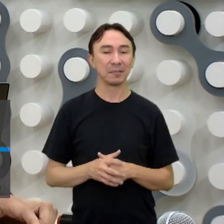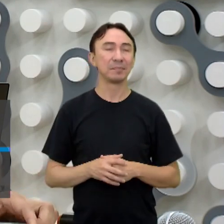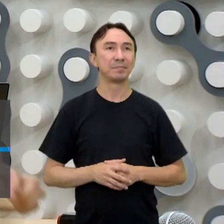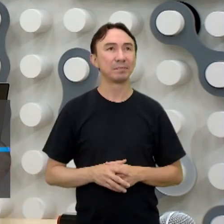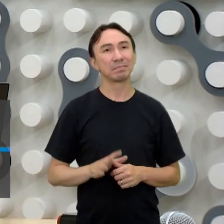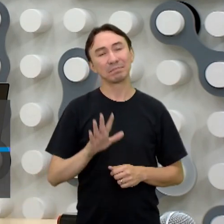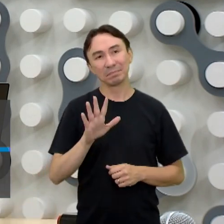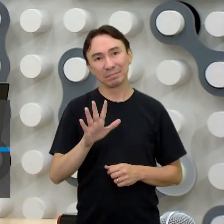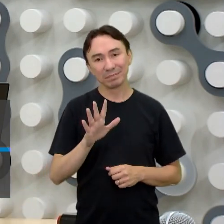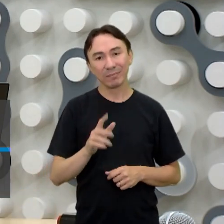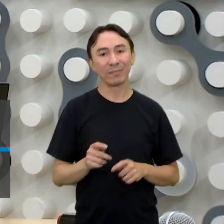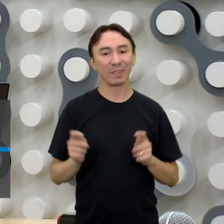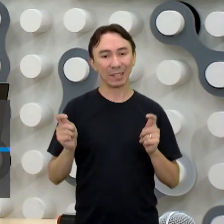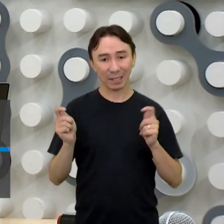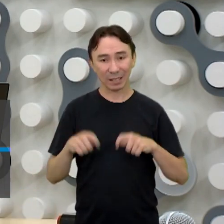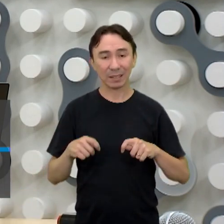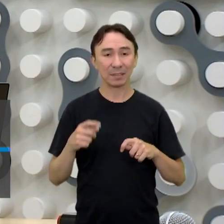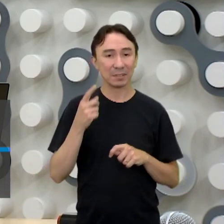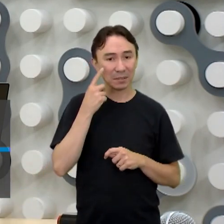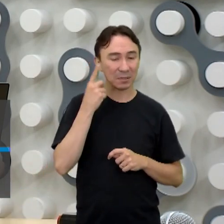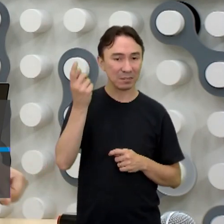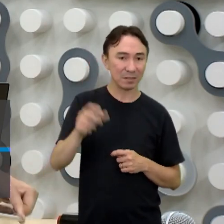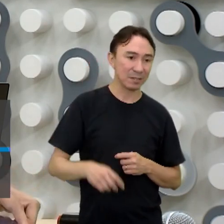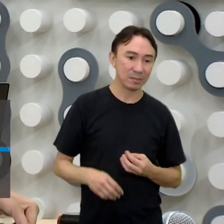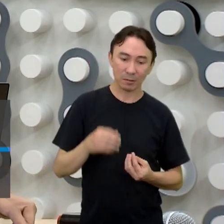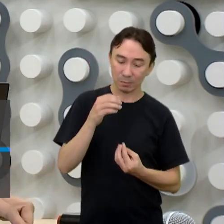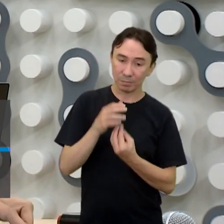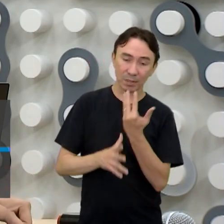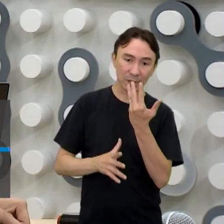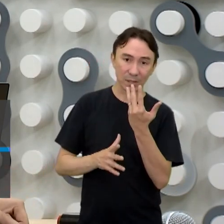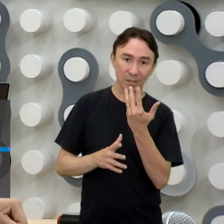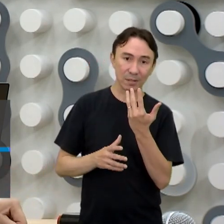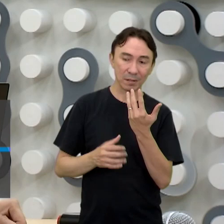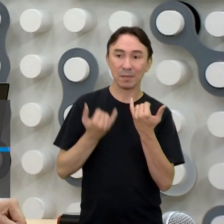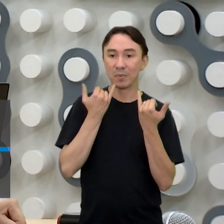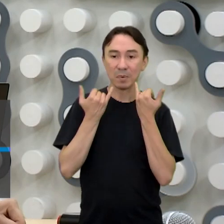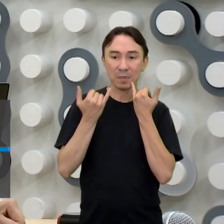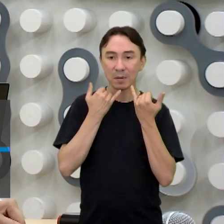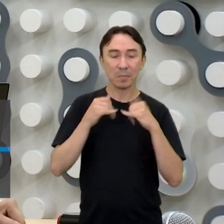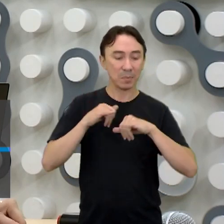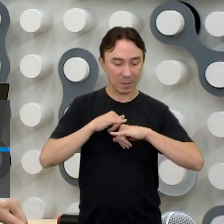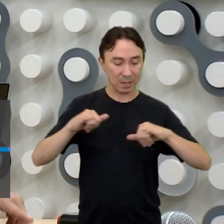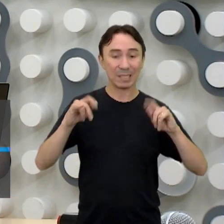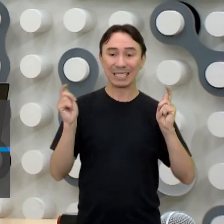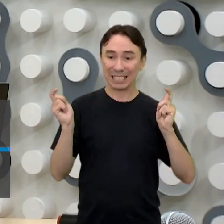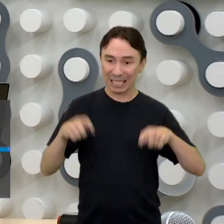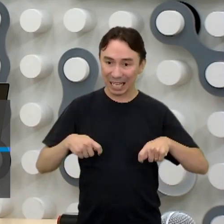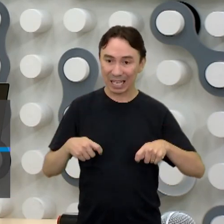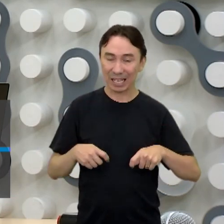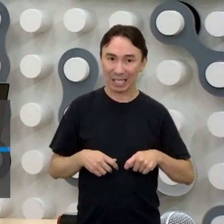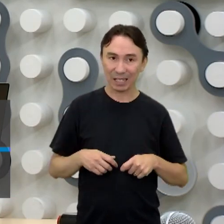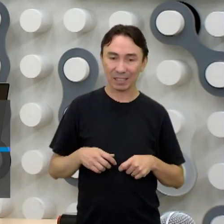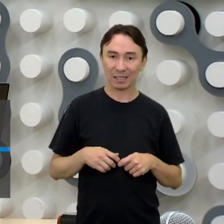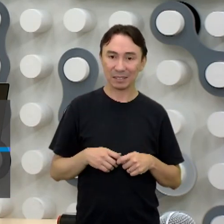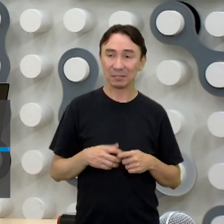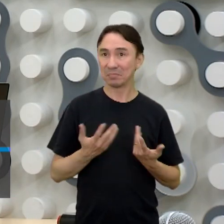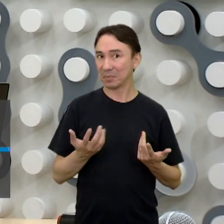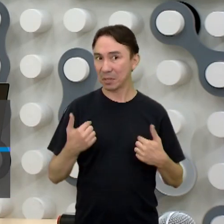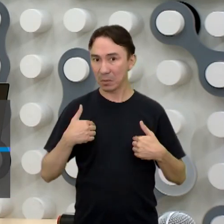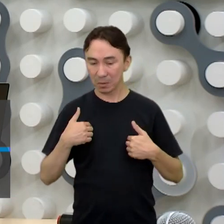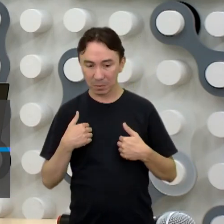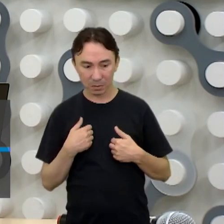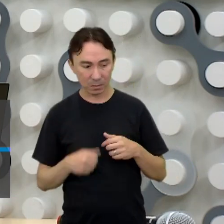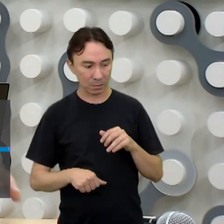consigo produzir notícia por aqui e ela fica muito mais rápida, eu devo e tenho que, enquanto dono de um jornal,